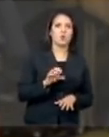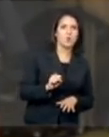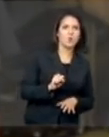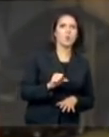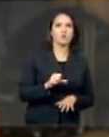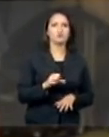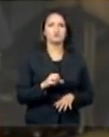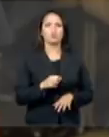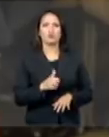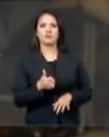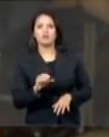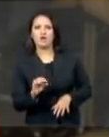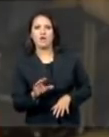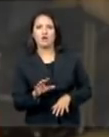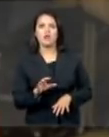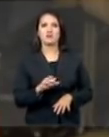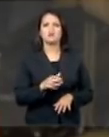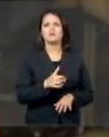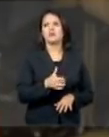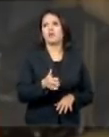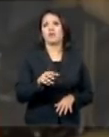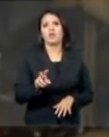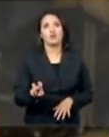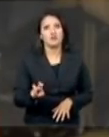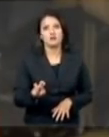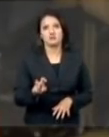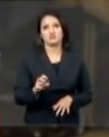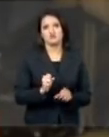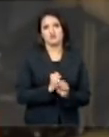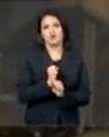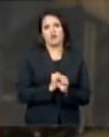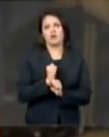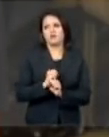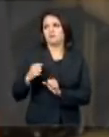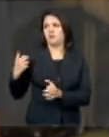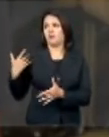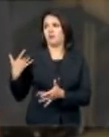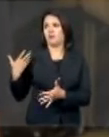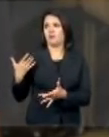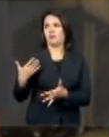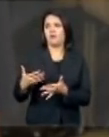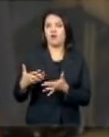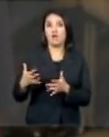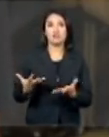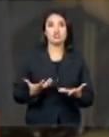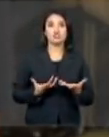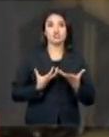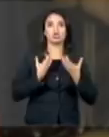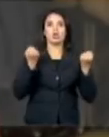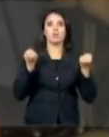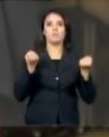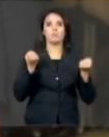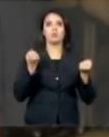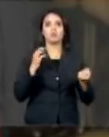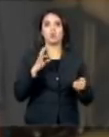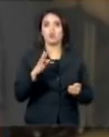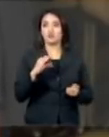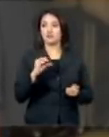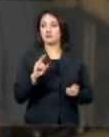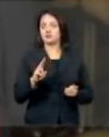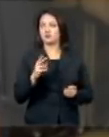11 15 anos até que o tribunal de contas registre essa